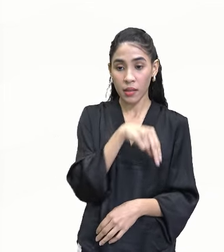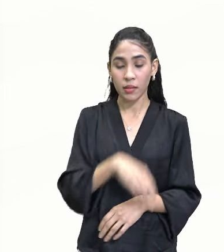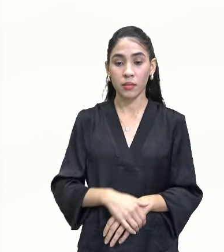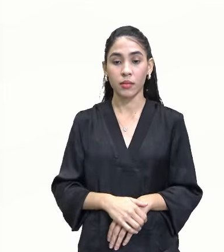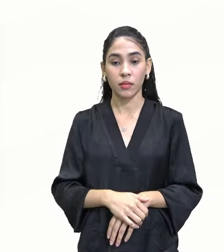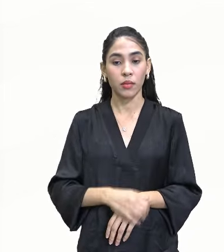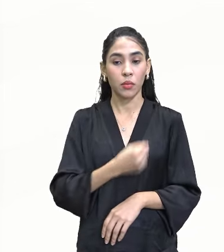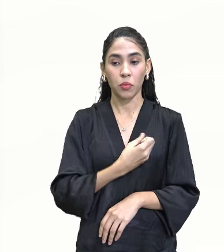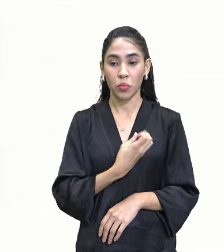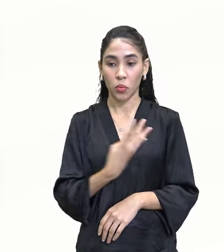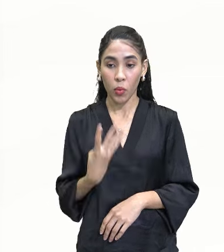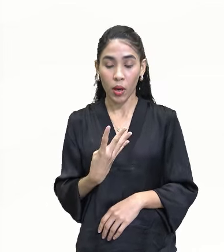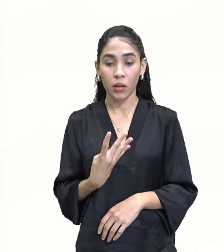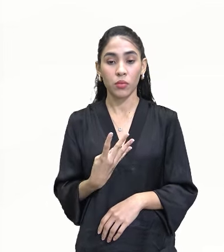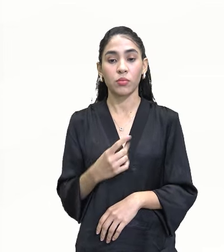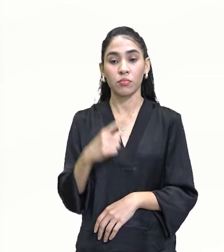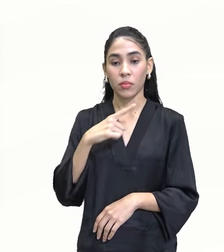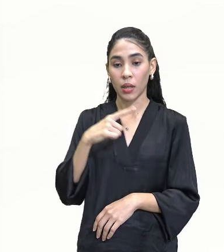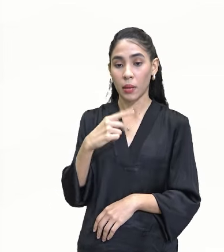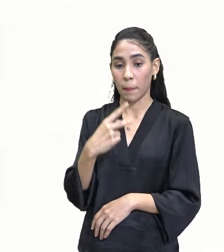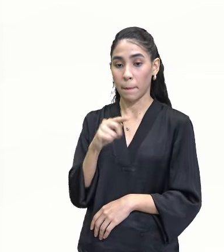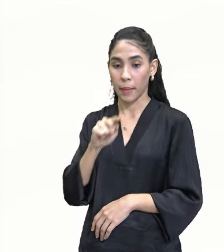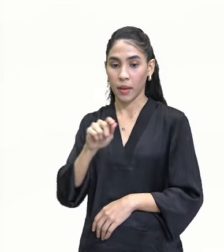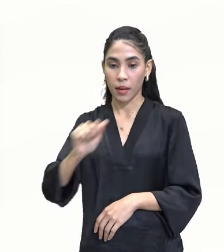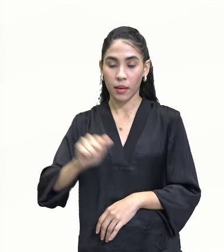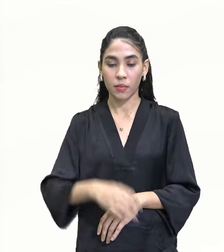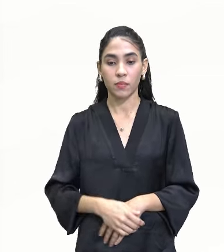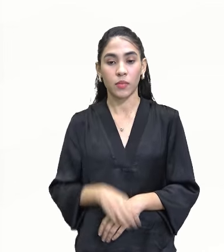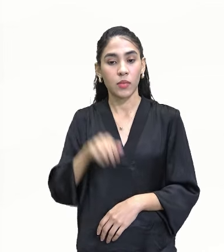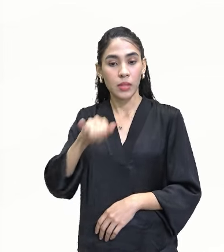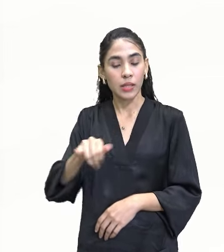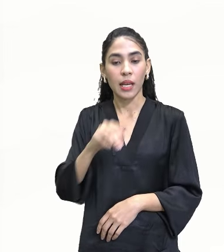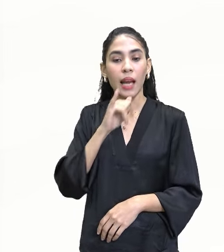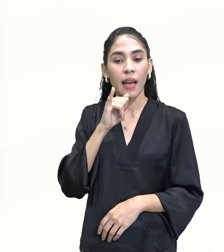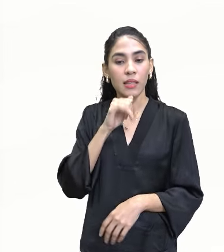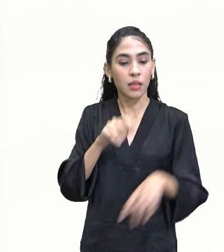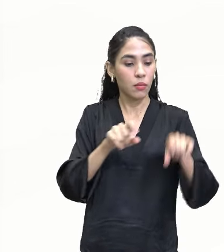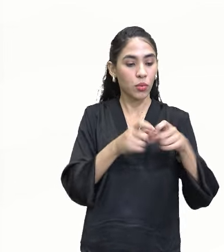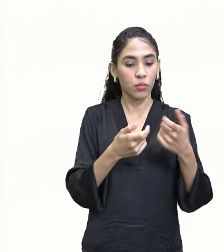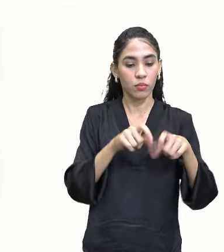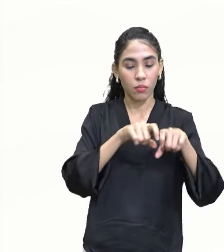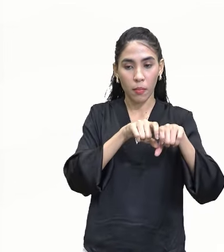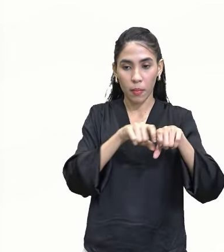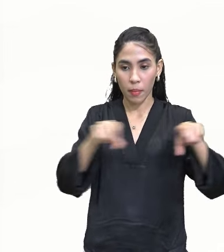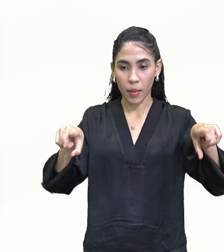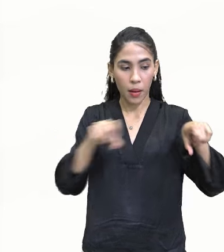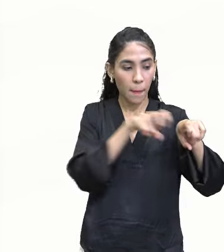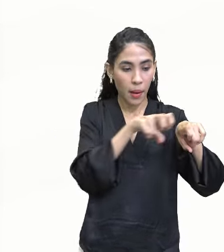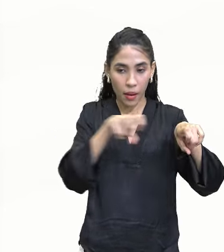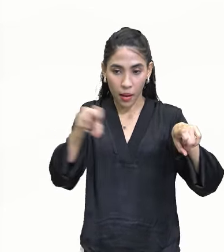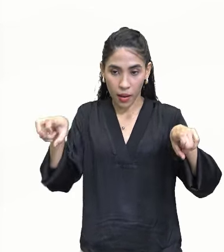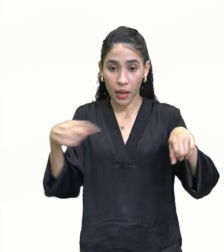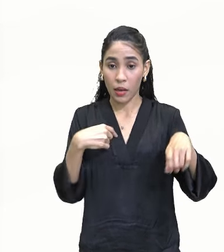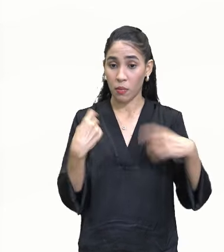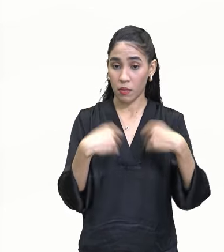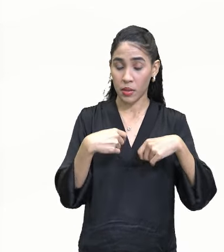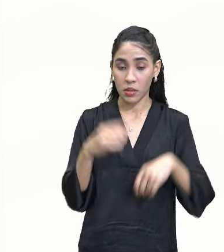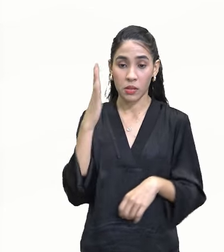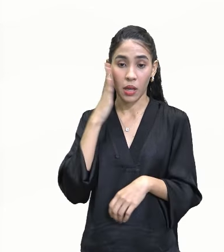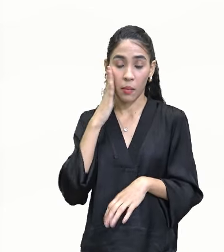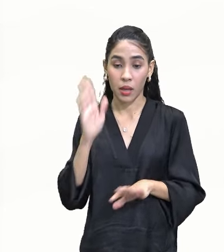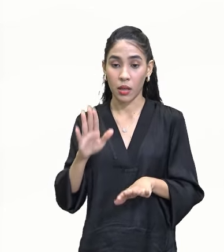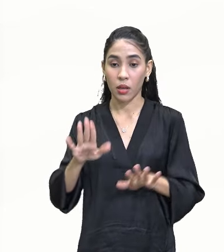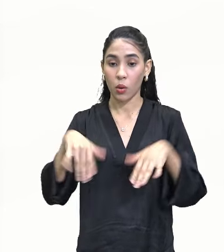Quantos termos tem a PA? Porque se as fileiras estão em forma de PA, eu preciso saber qual o número